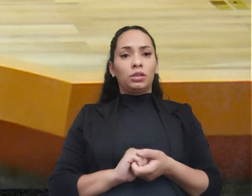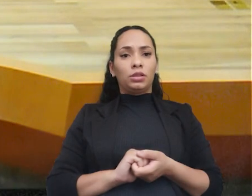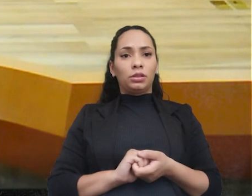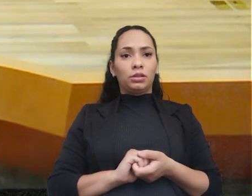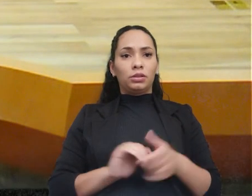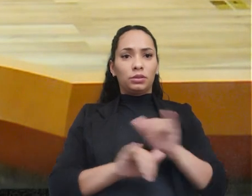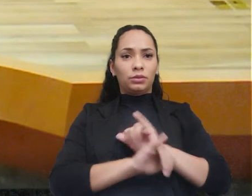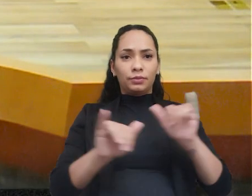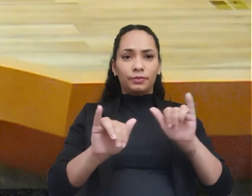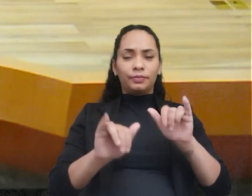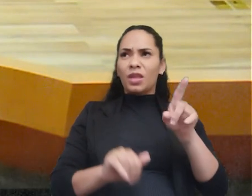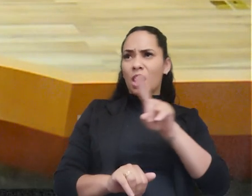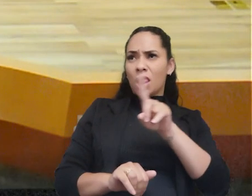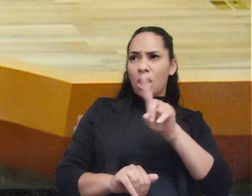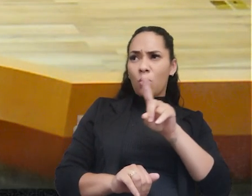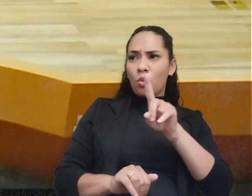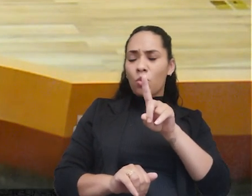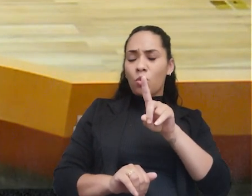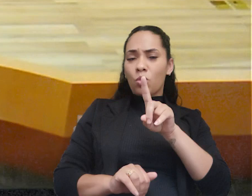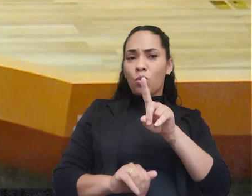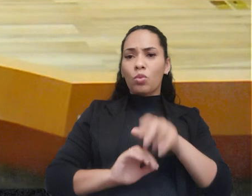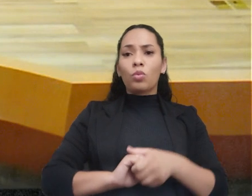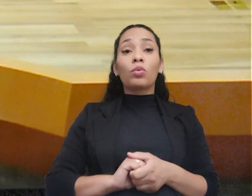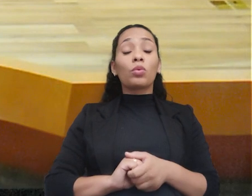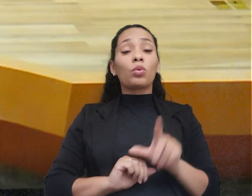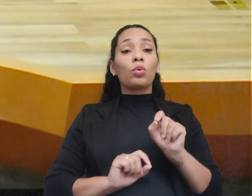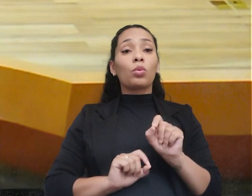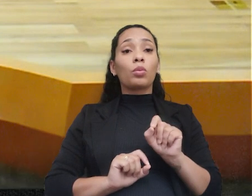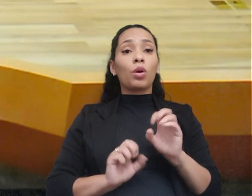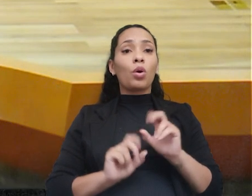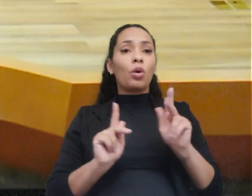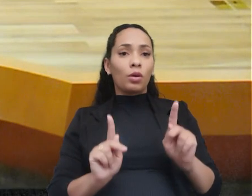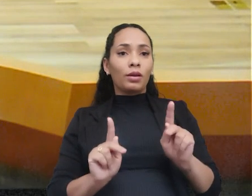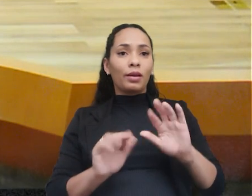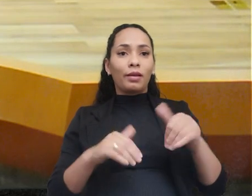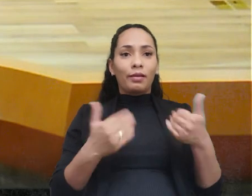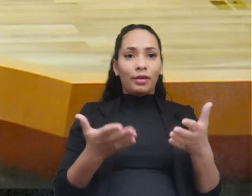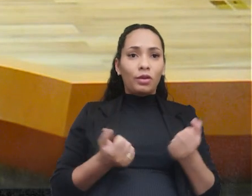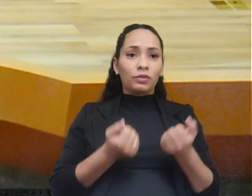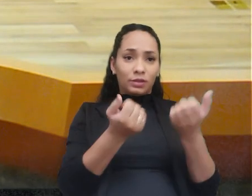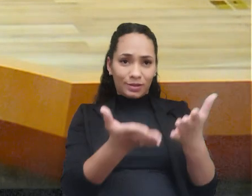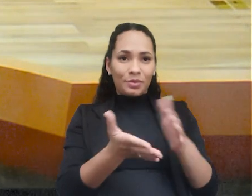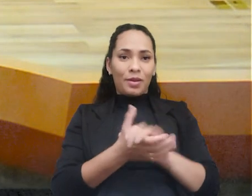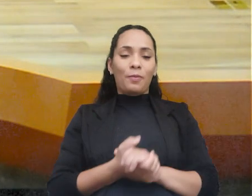Você recebeu, senhor? Não. Oi? Amanhã? Então tá. Então, Vossa Excelência receberá